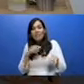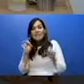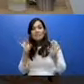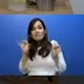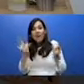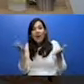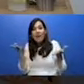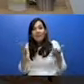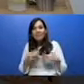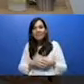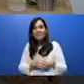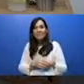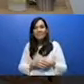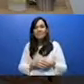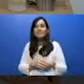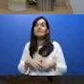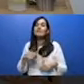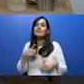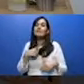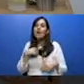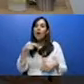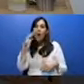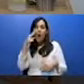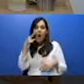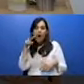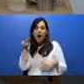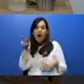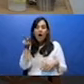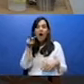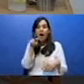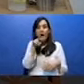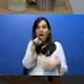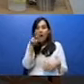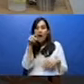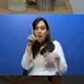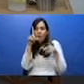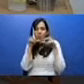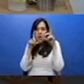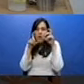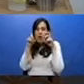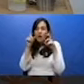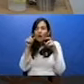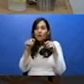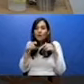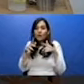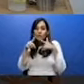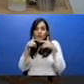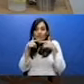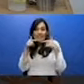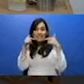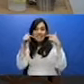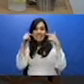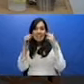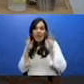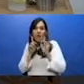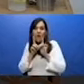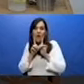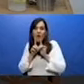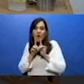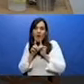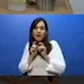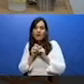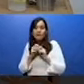especial? Ah, ela tem um olhar muito expressivo, né? Ela tem um sorriso leve, ela parece